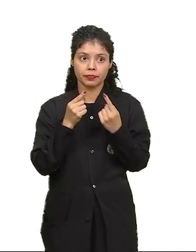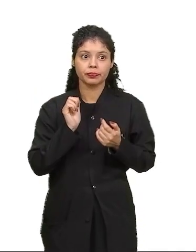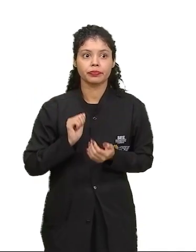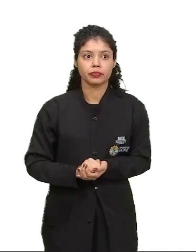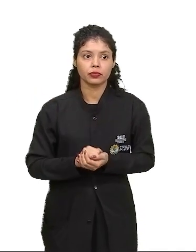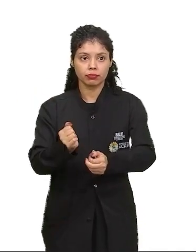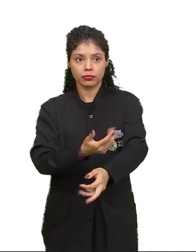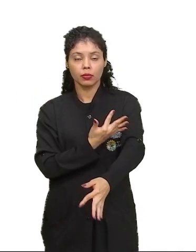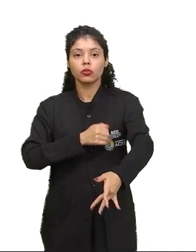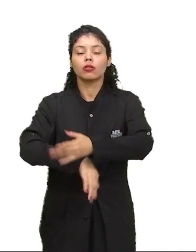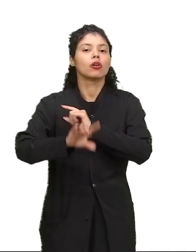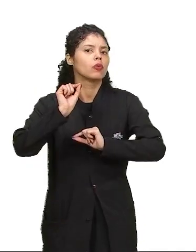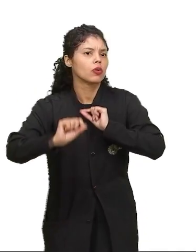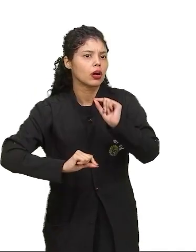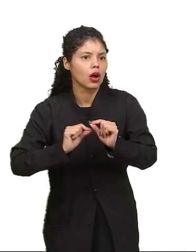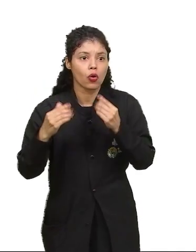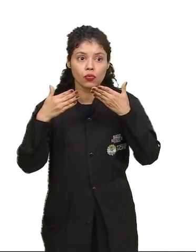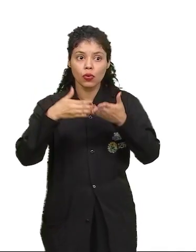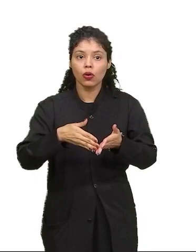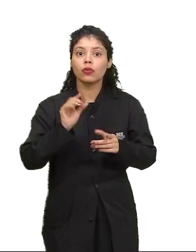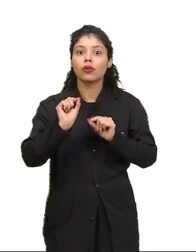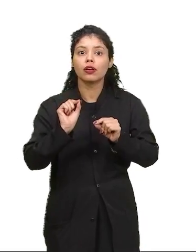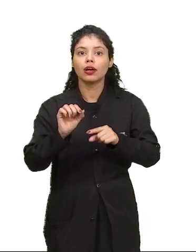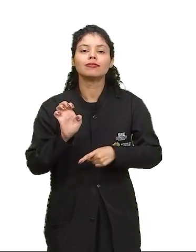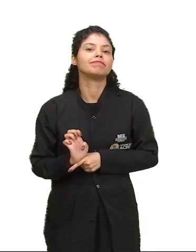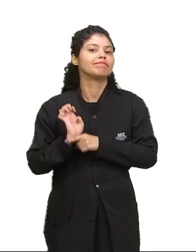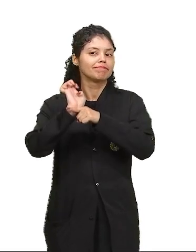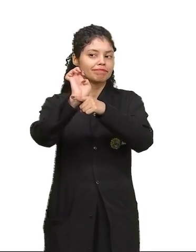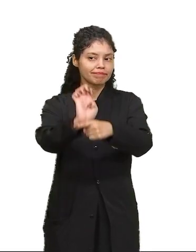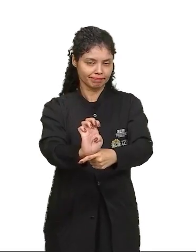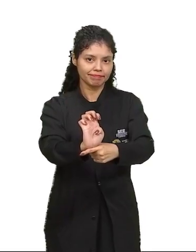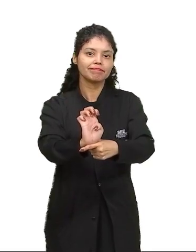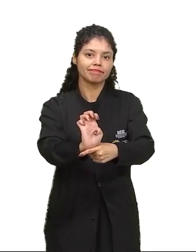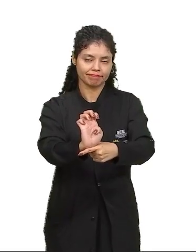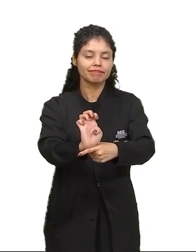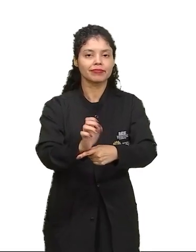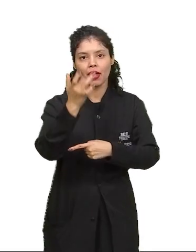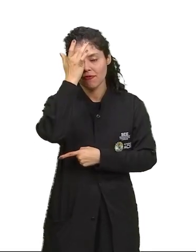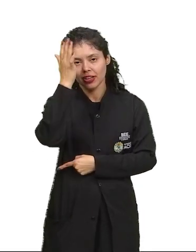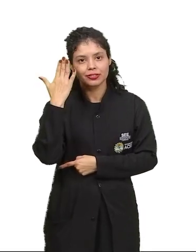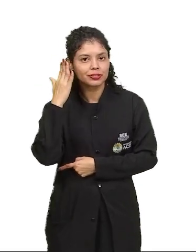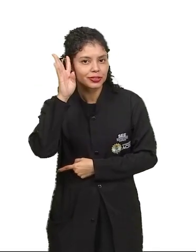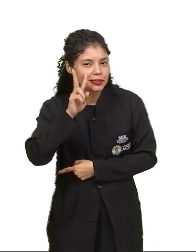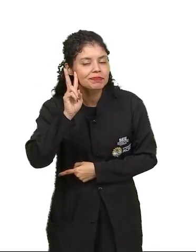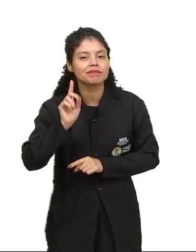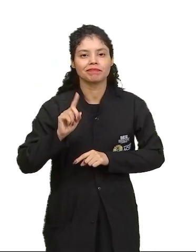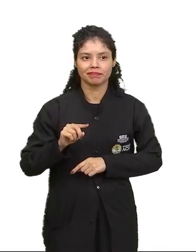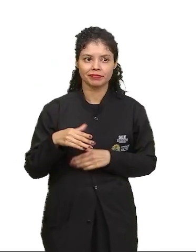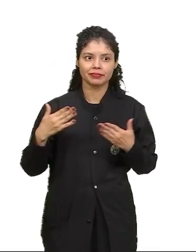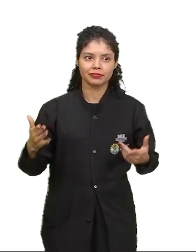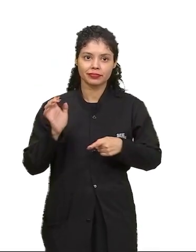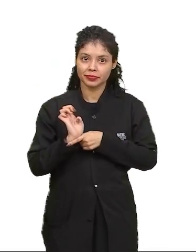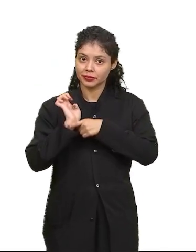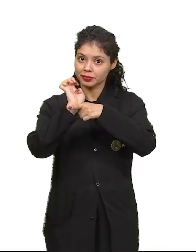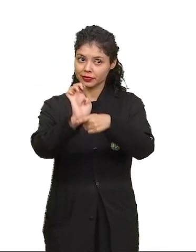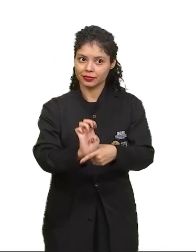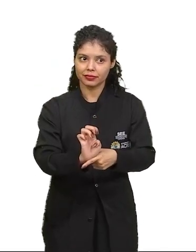função emotiva vai ter como foco principal o emissor. Fica até fácil de lembrar,